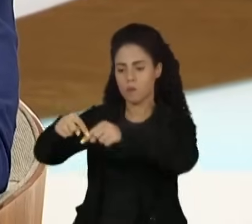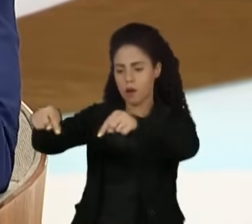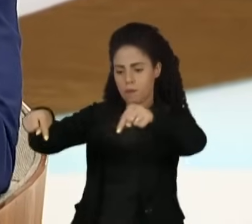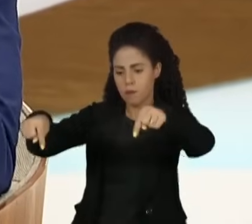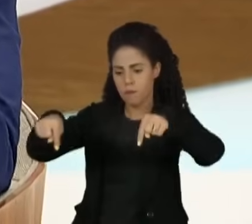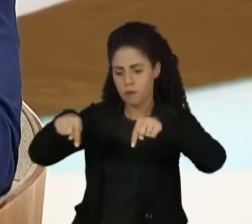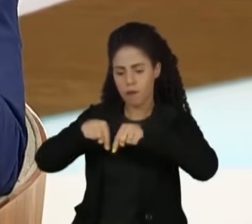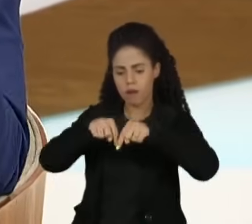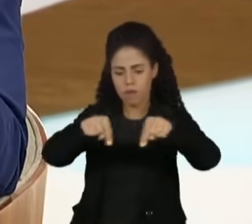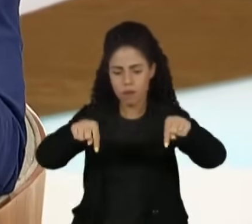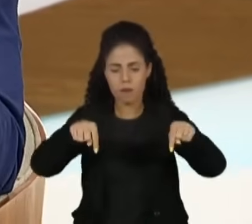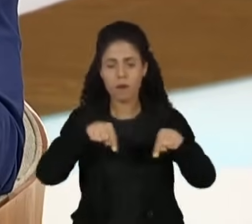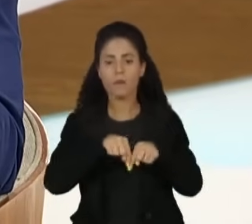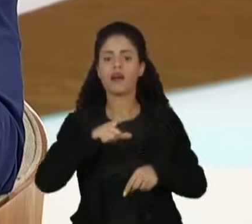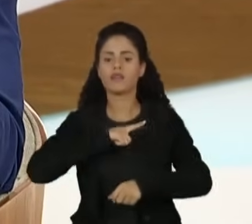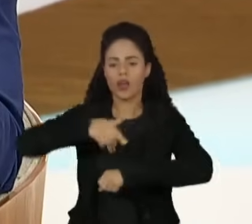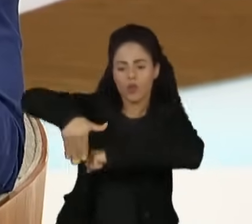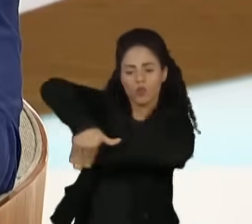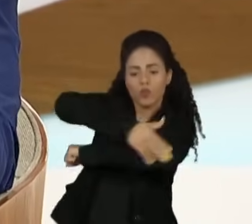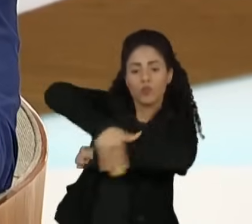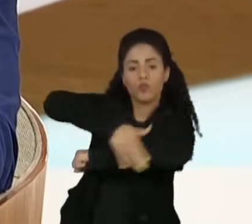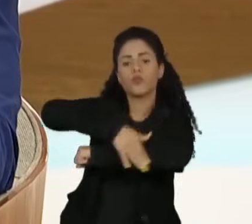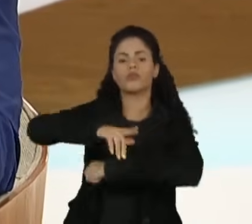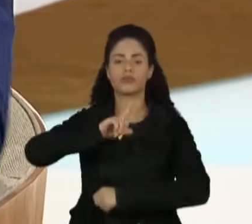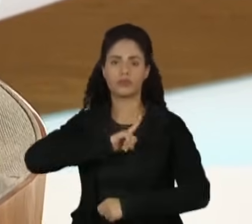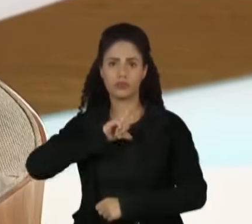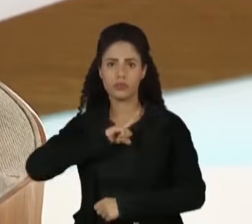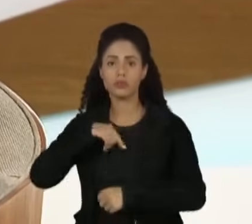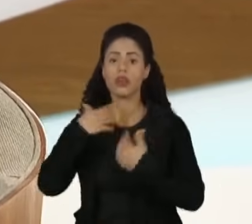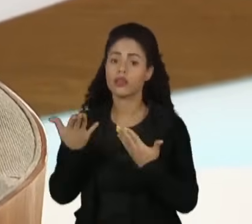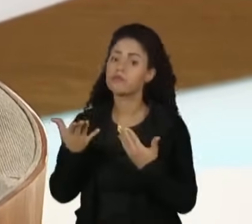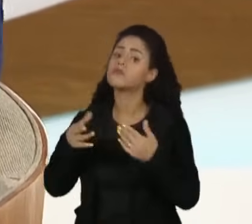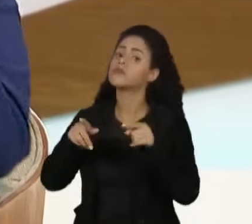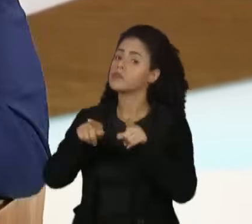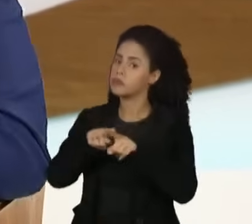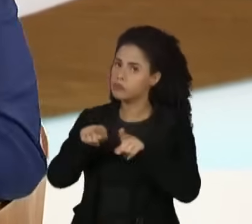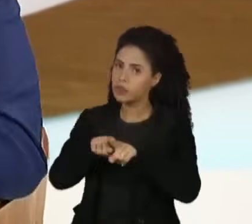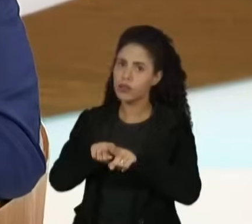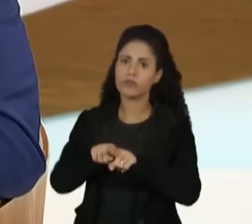É como se tivesse um imóvel para cada quadra da Prefeitura de São Paulo, mais